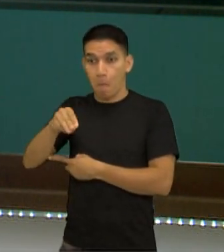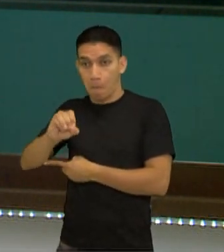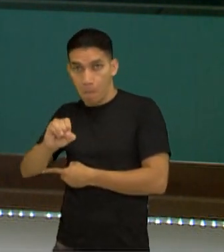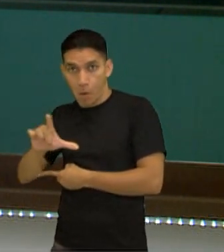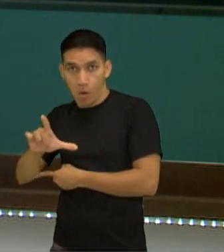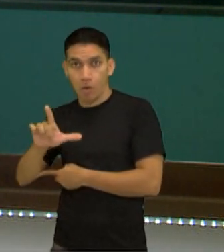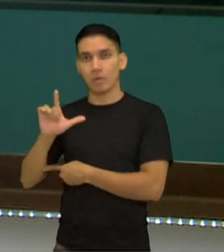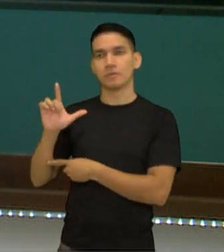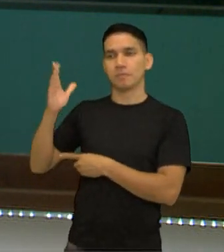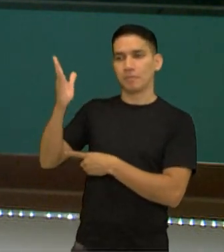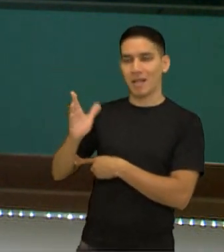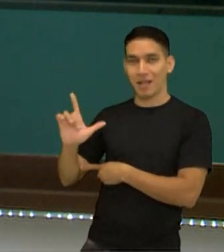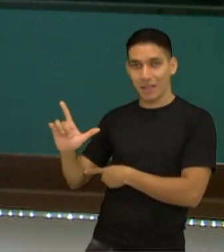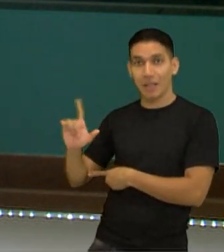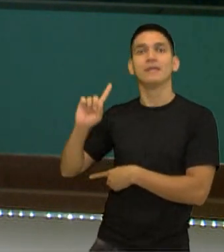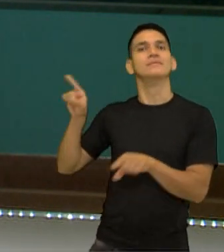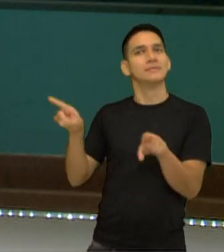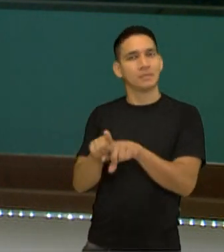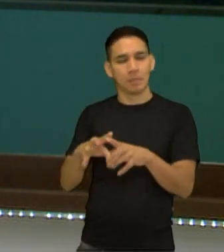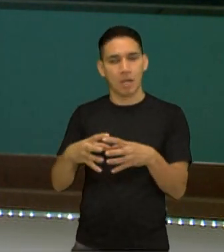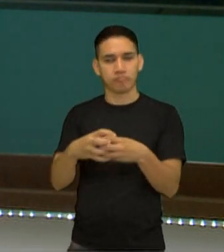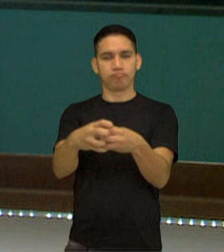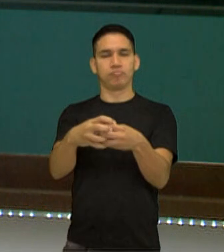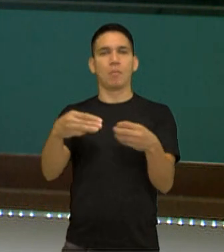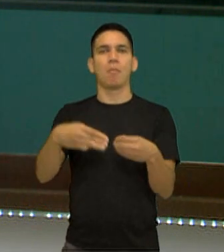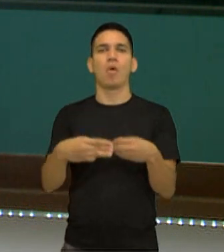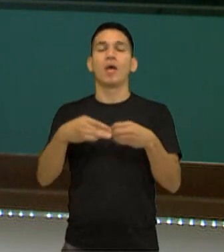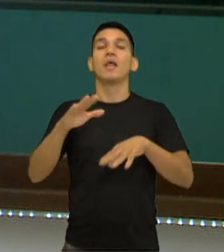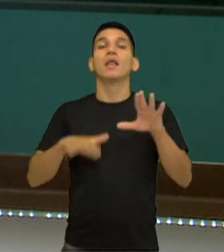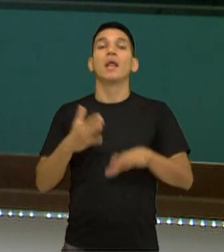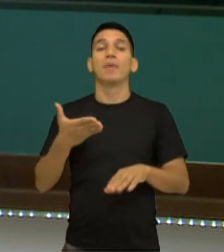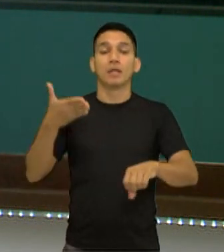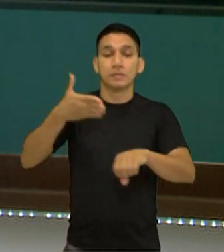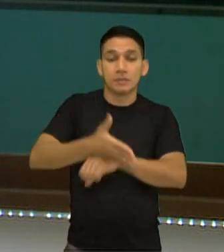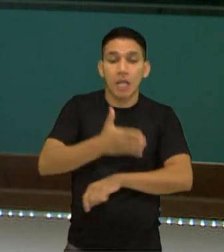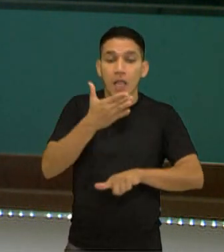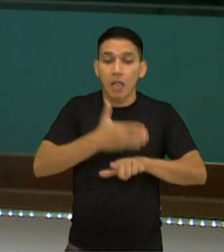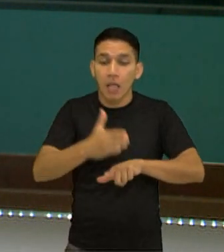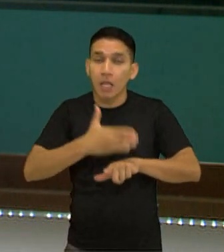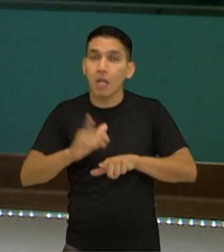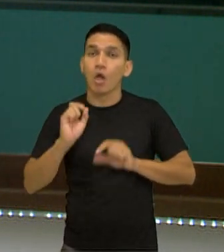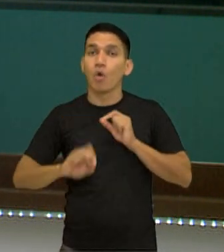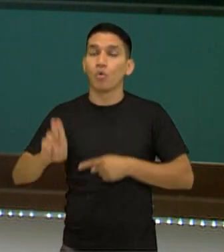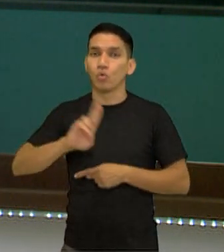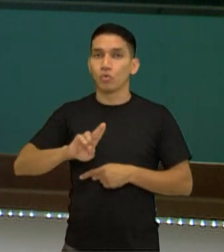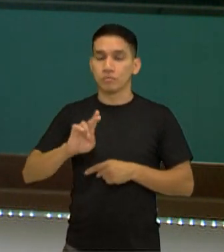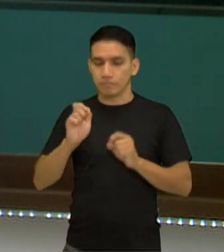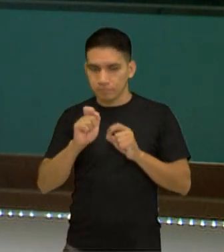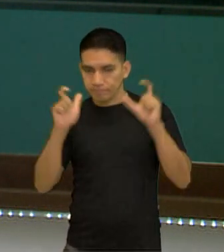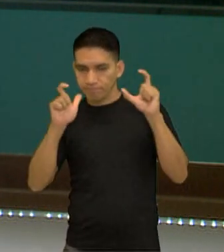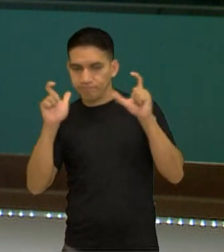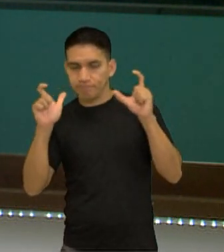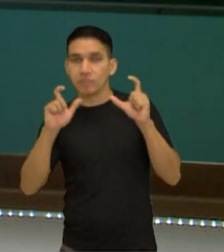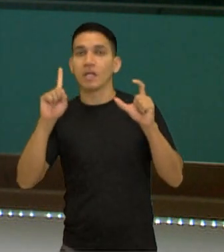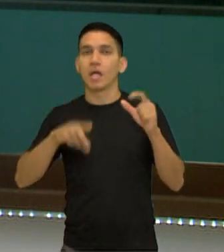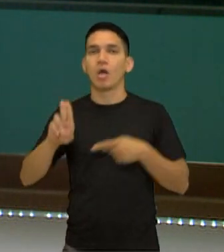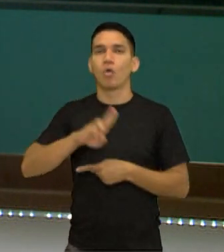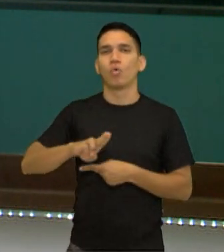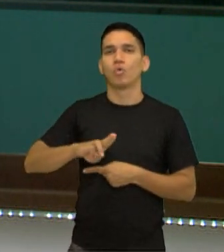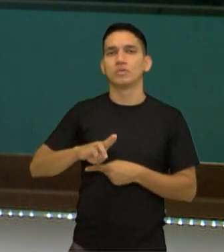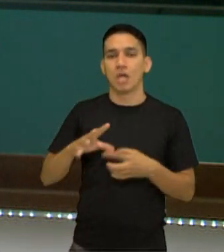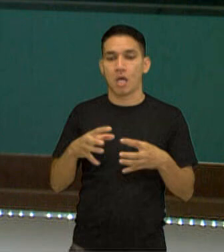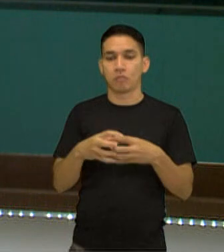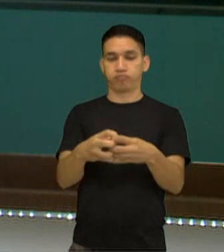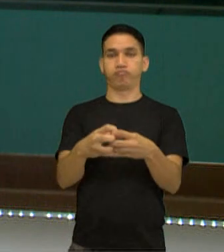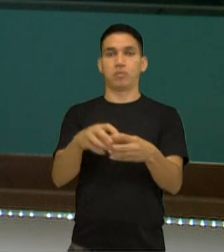também indica a concentração molar. Quando estamos trabalhando no laboratório, a gente sempre se preocupa muito em utilizar a concentração